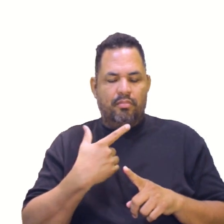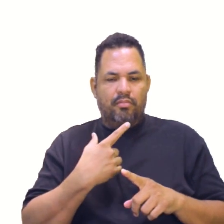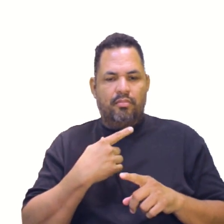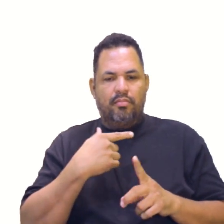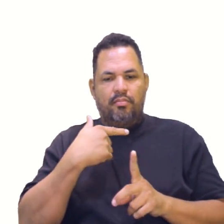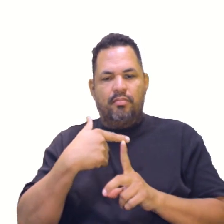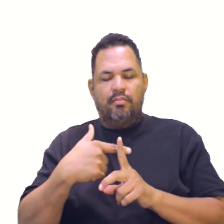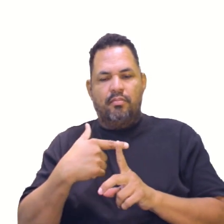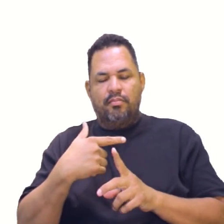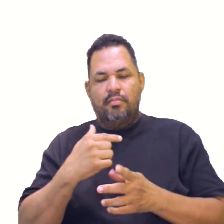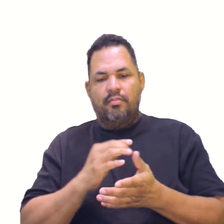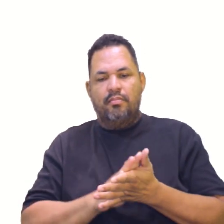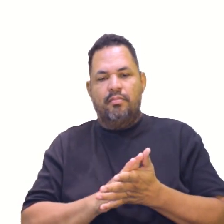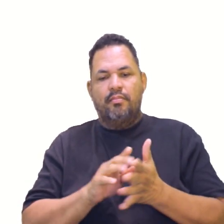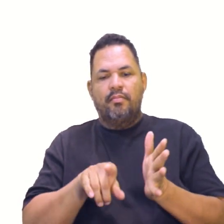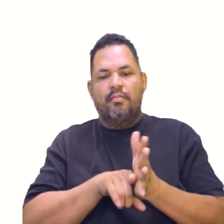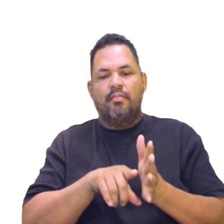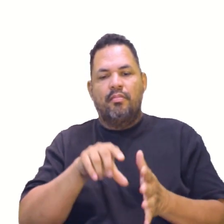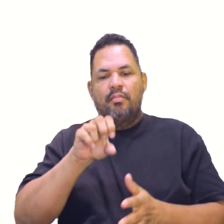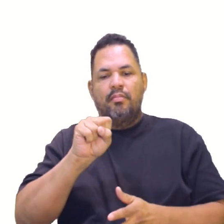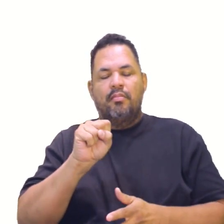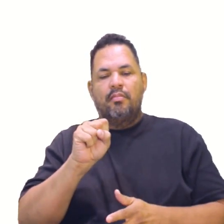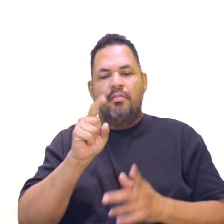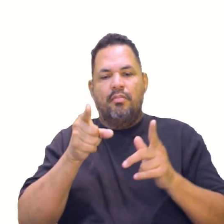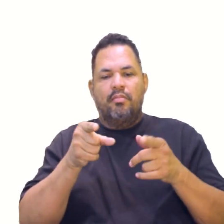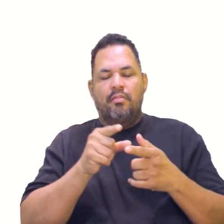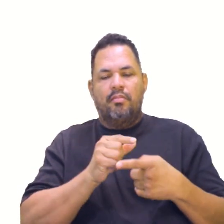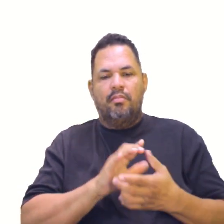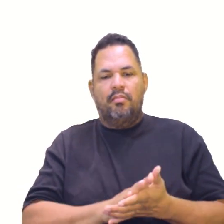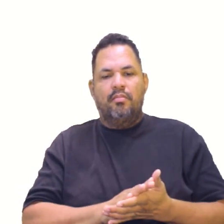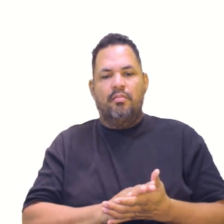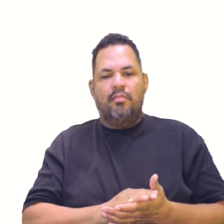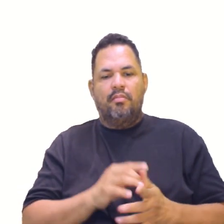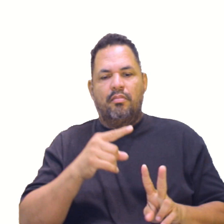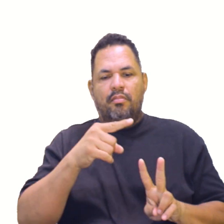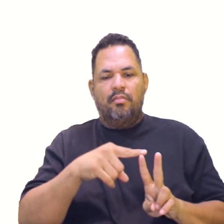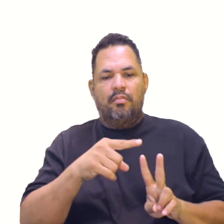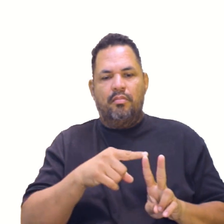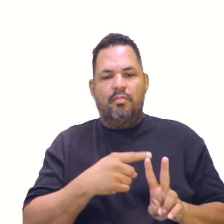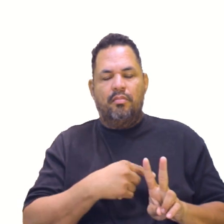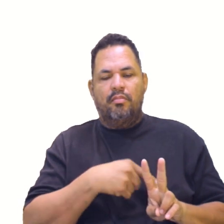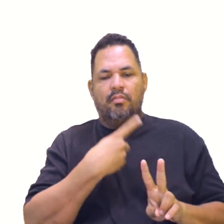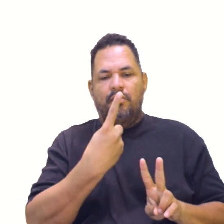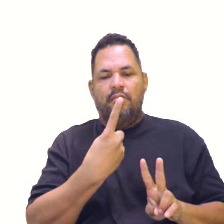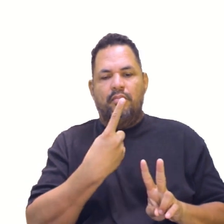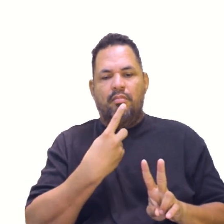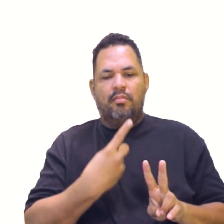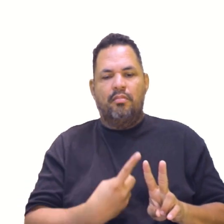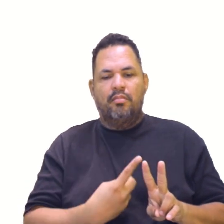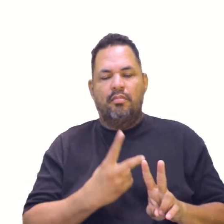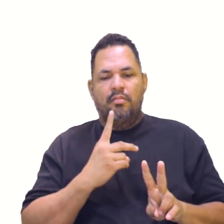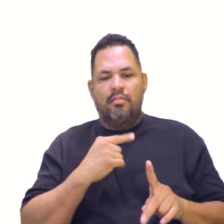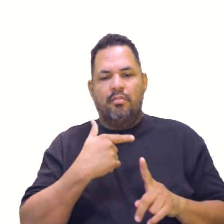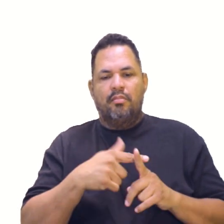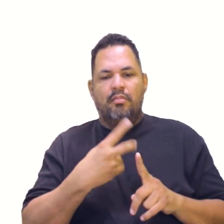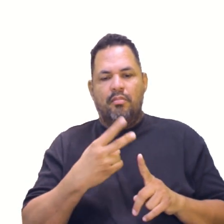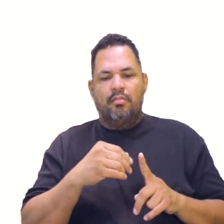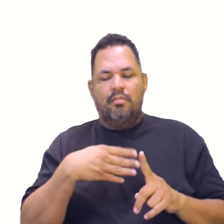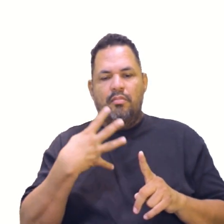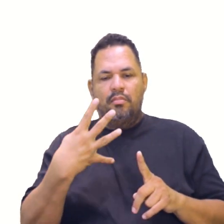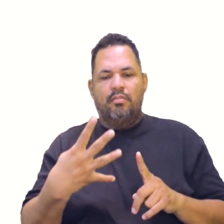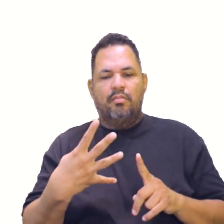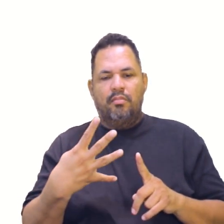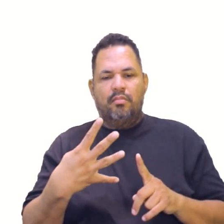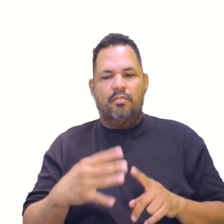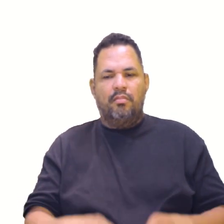10. Mais com menos, menos 8 no módulo dividido. Raiz de 1 ao quadrado. 1. Mais 2 ao quadrado.